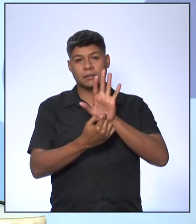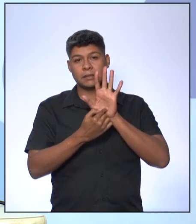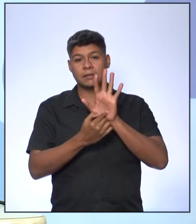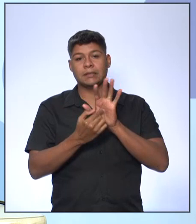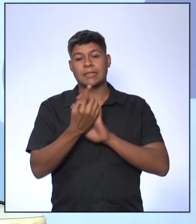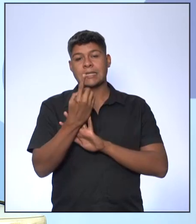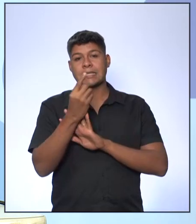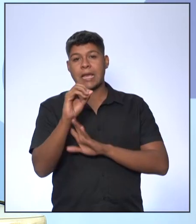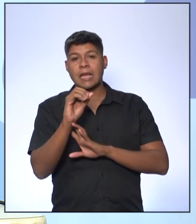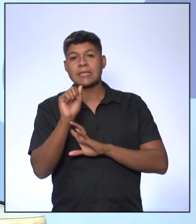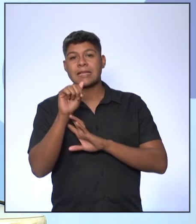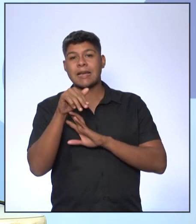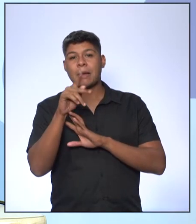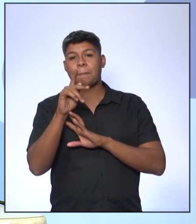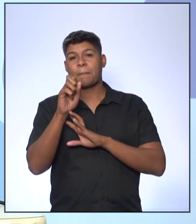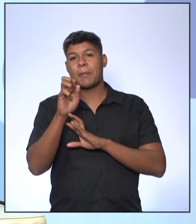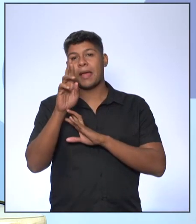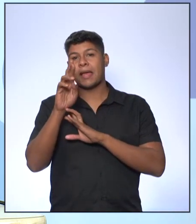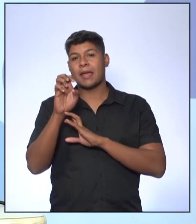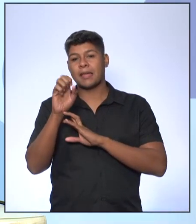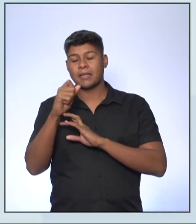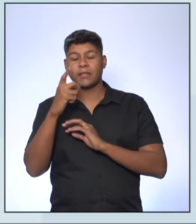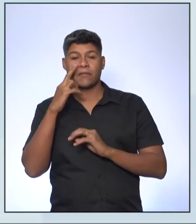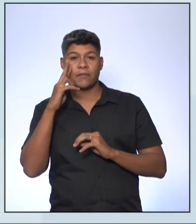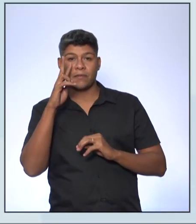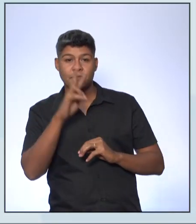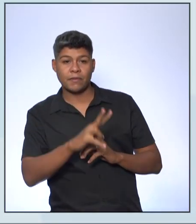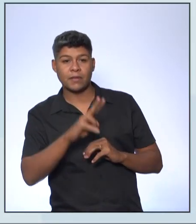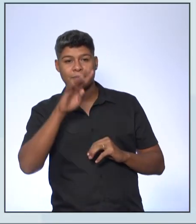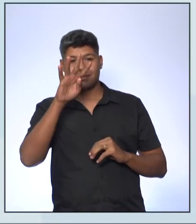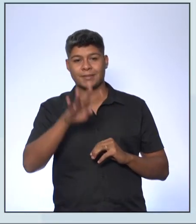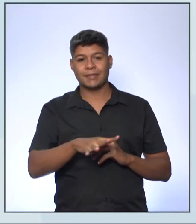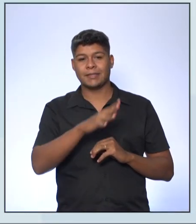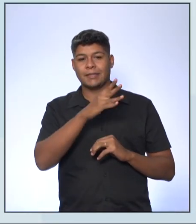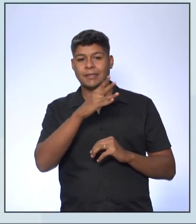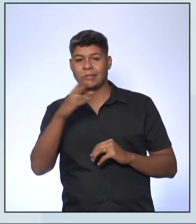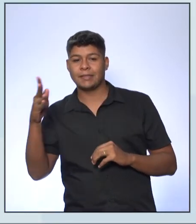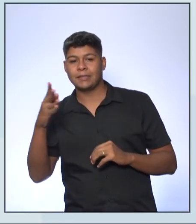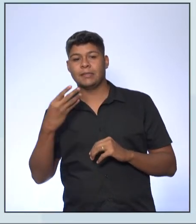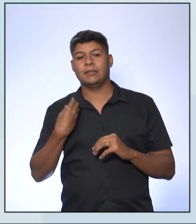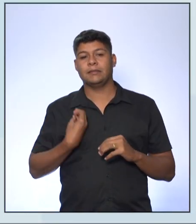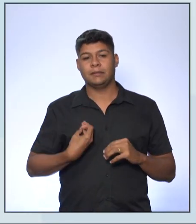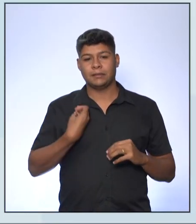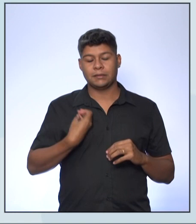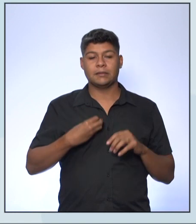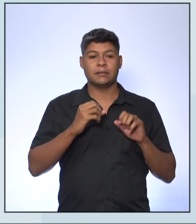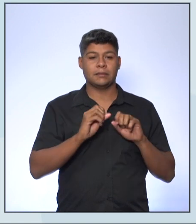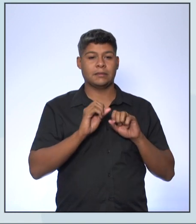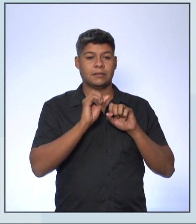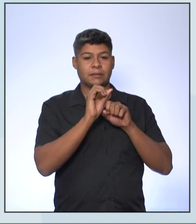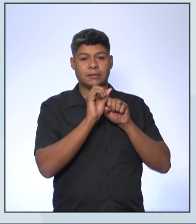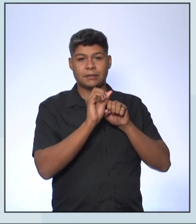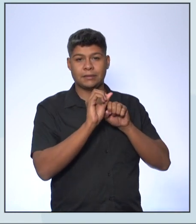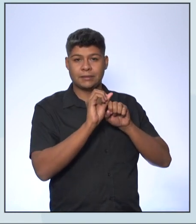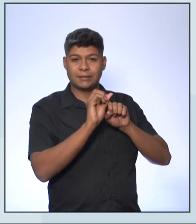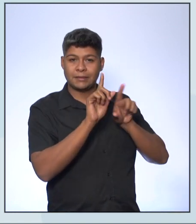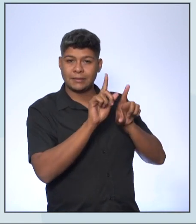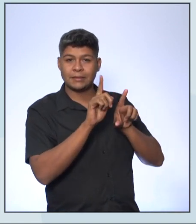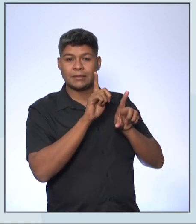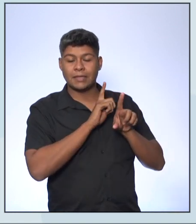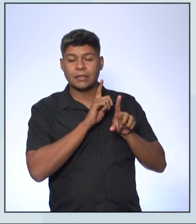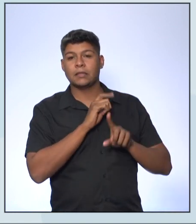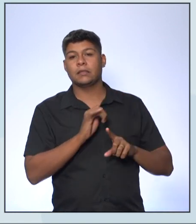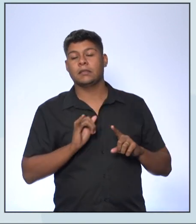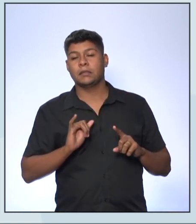10 ampere, que você deve ter observado na minha tabela, no meu slide anterior, né? Isso, esses 10 ampere identifica aí a intensidade da